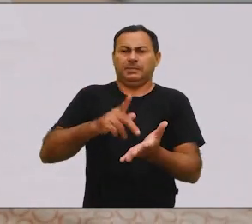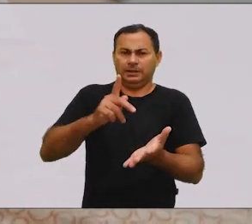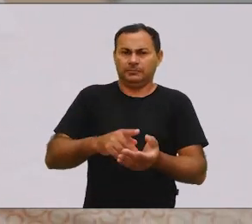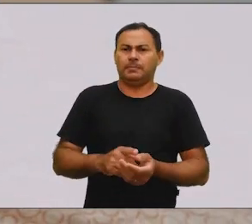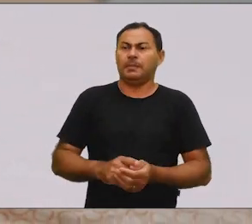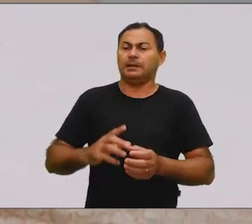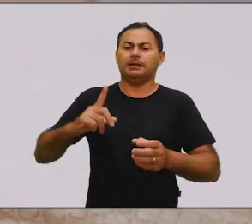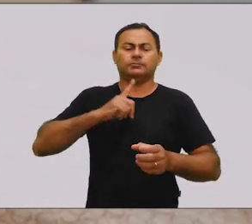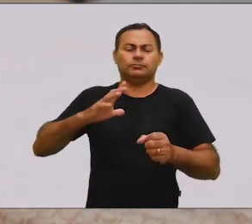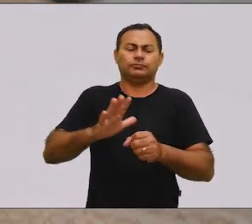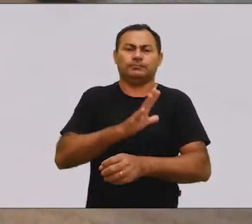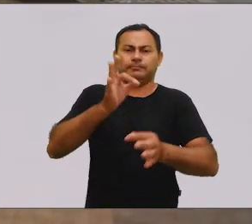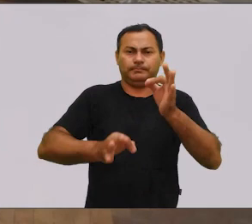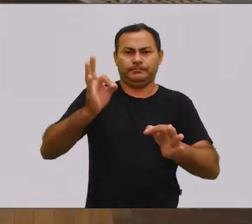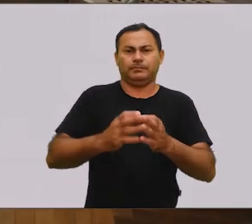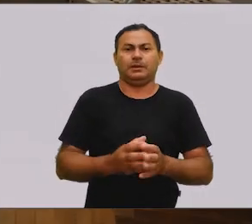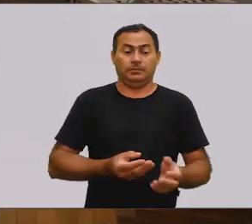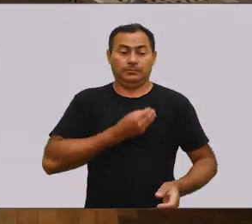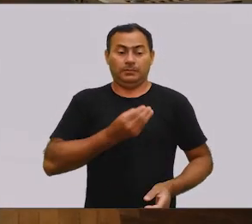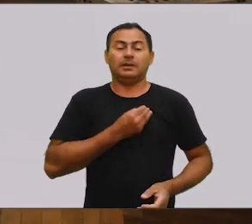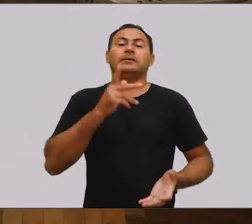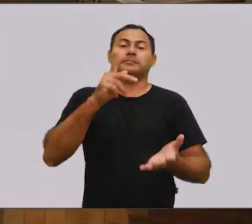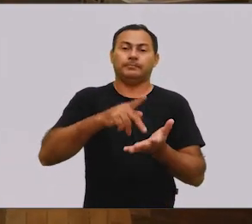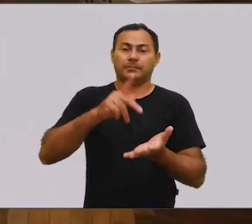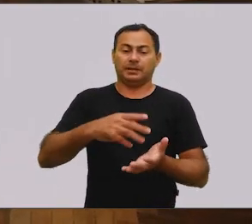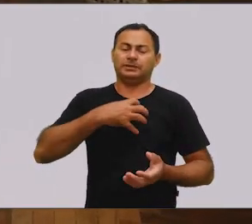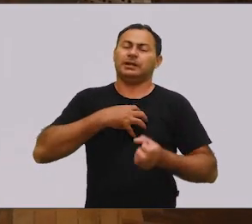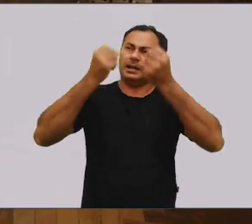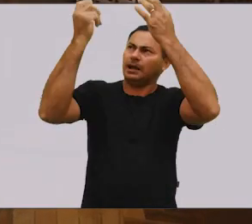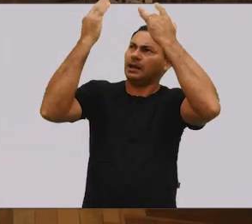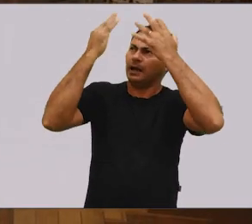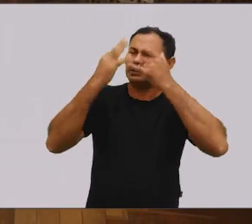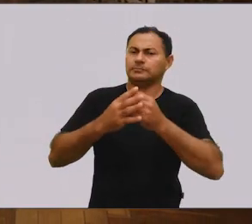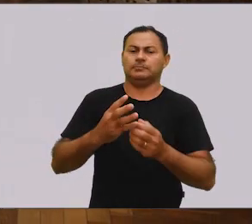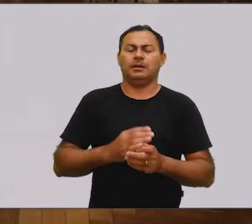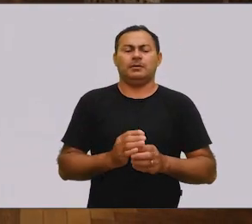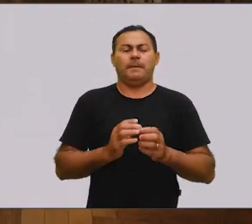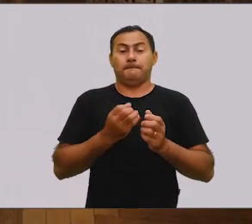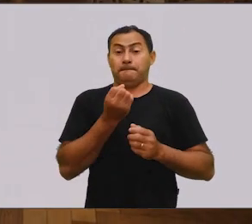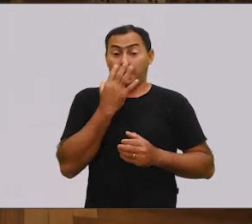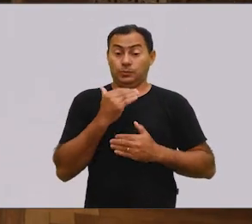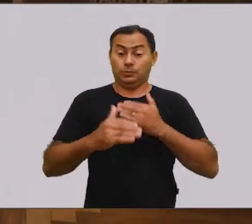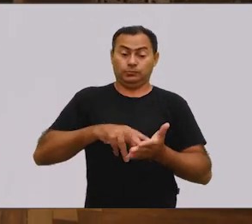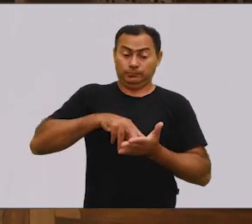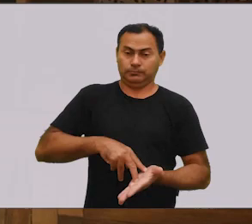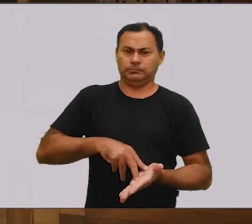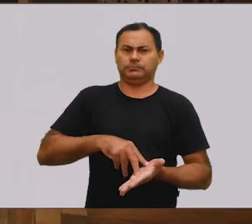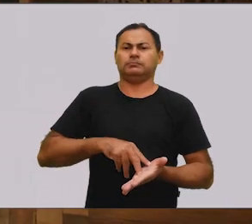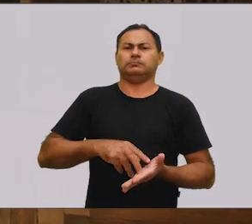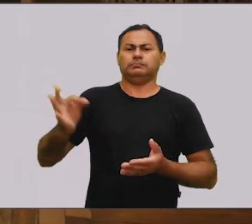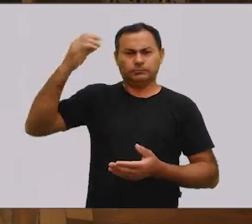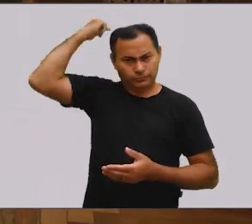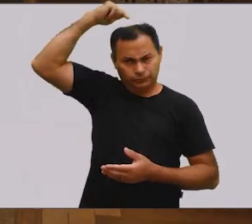são enchidos de justiça. Estes vivem em verdadeiro estado de graça, são espiritualmente prósperos.